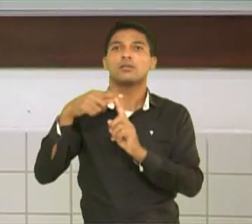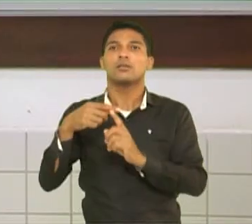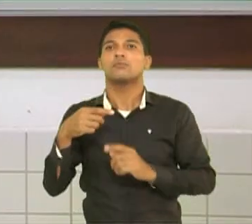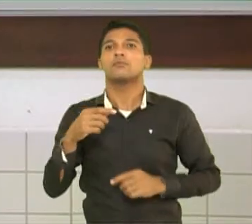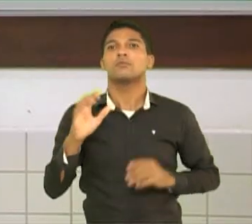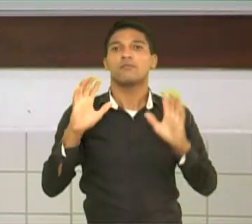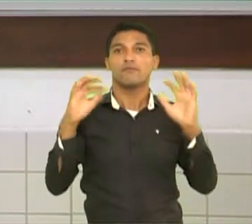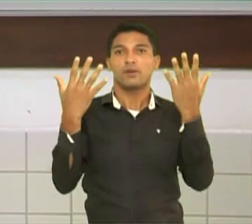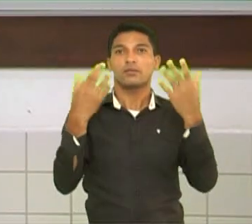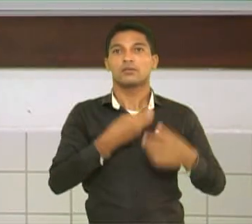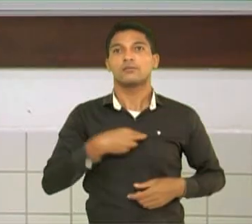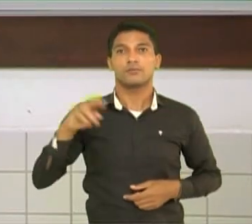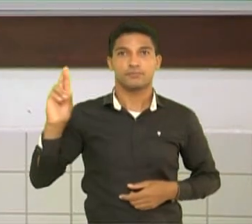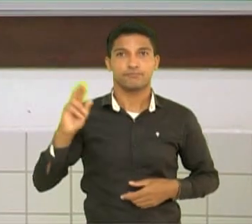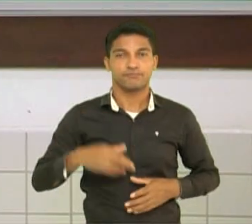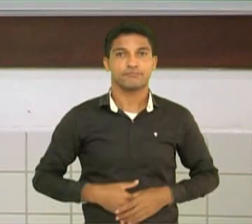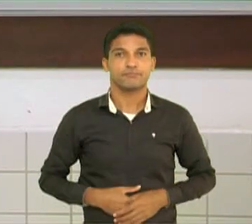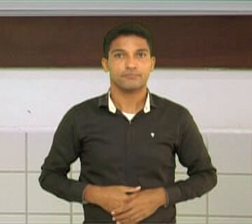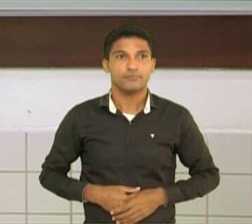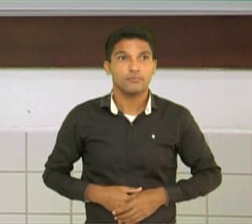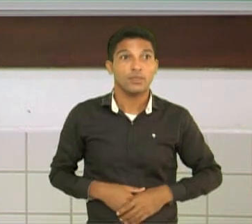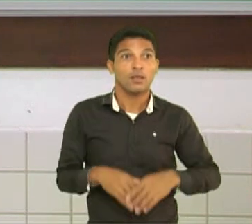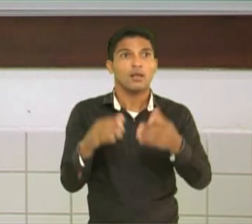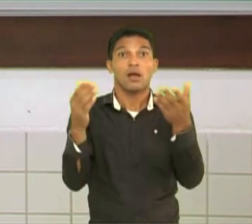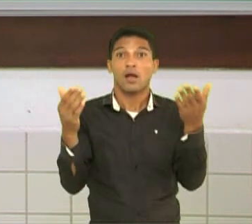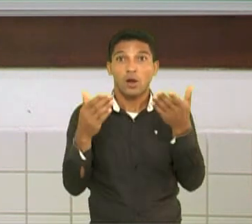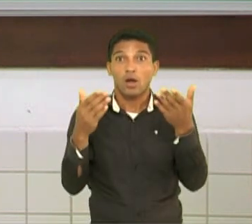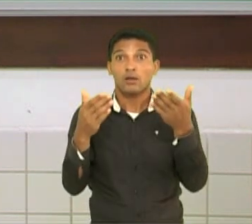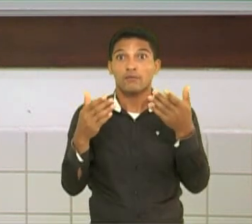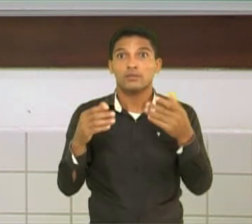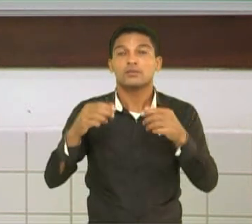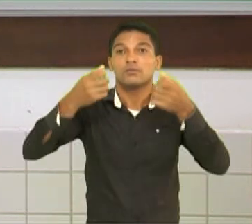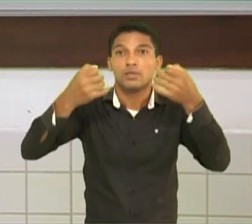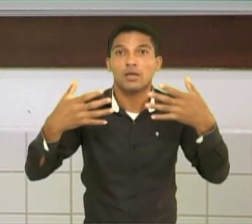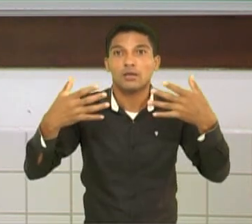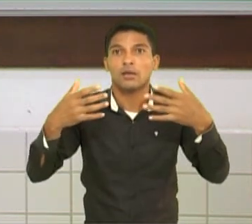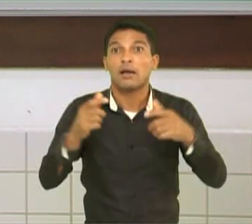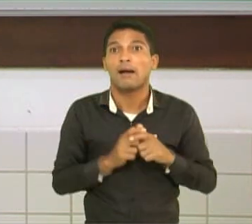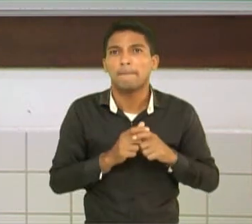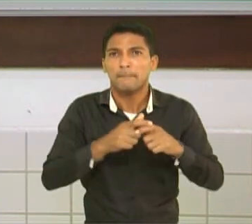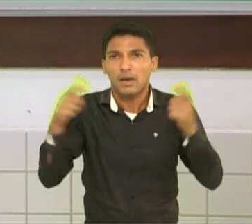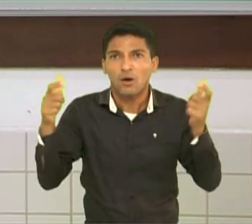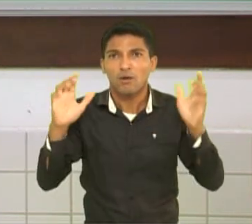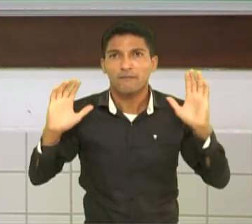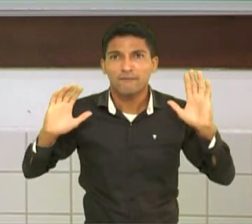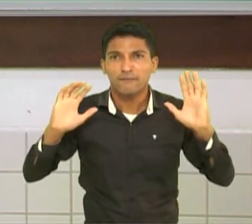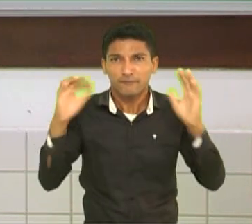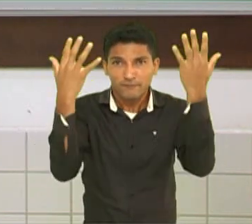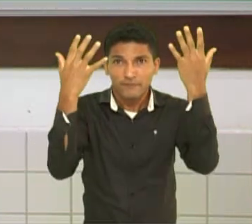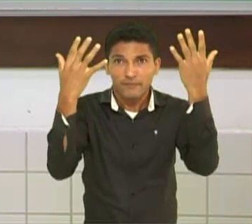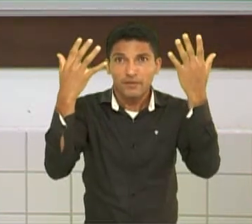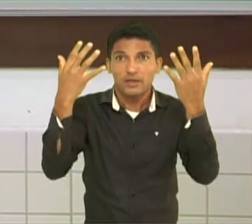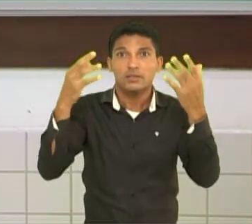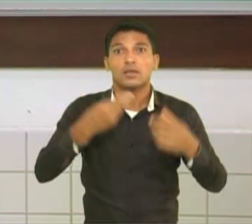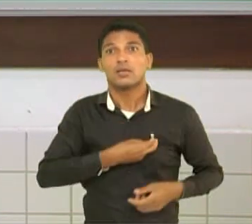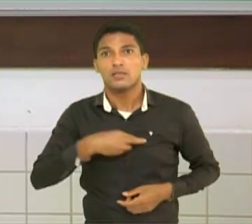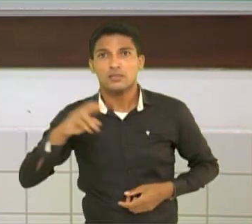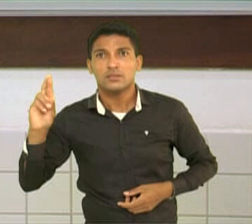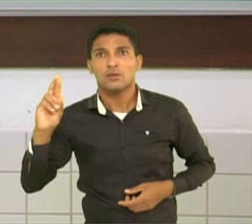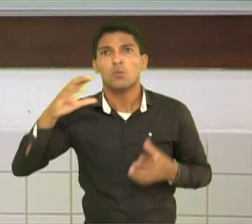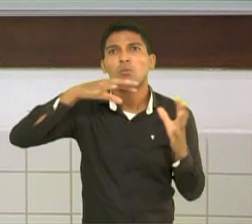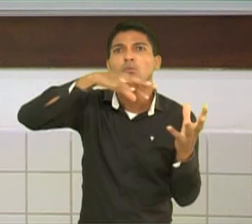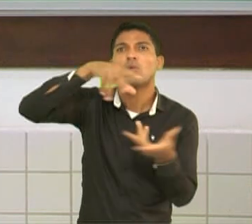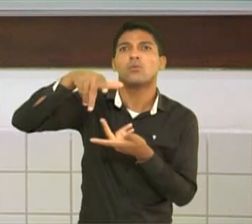maior festa religiosa do mundo. Vocês sabiam que a maior festa religiosa do mundo acontece na